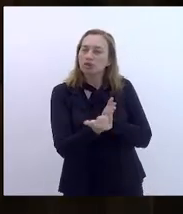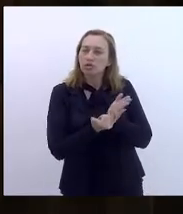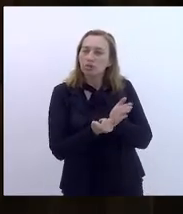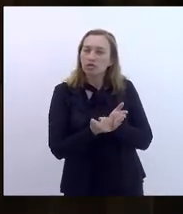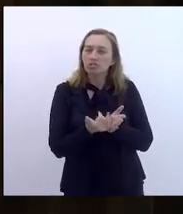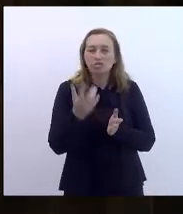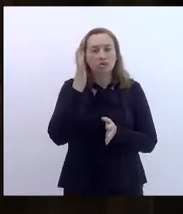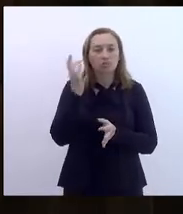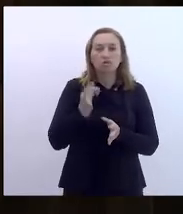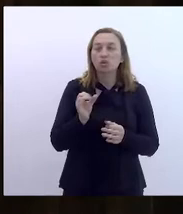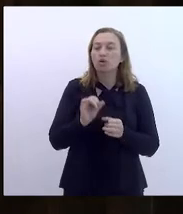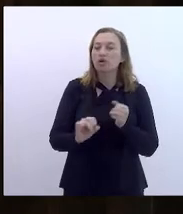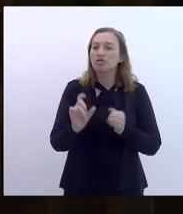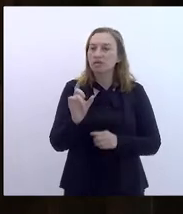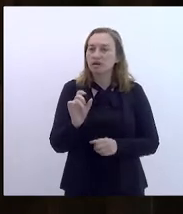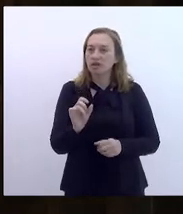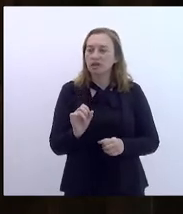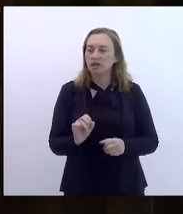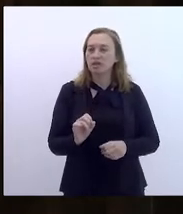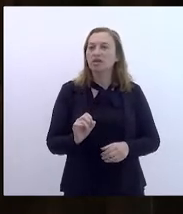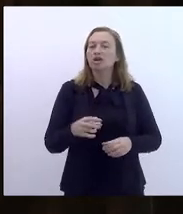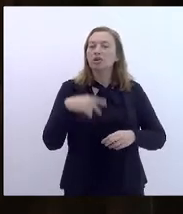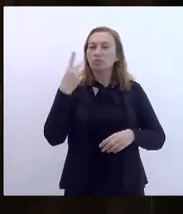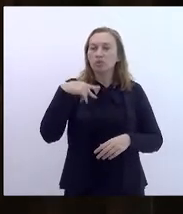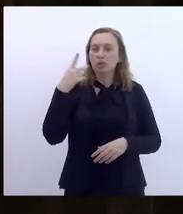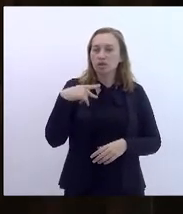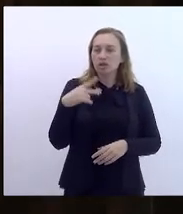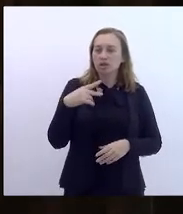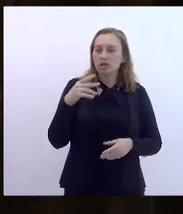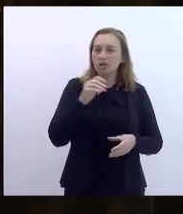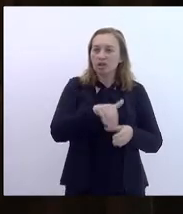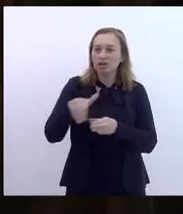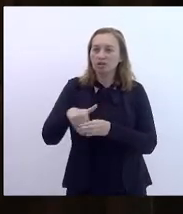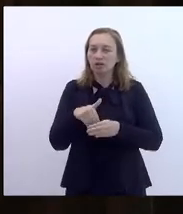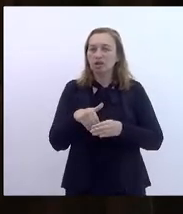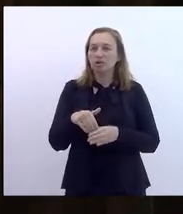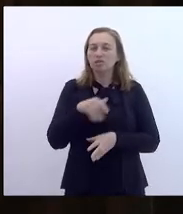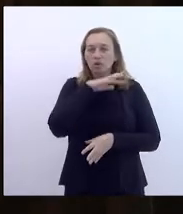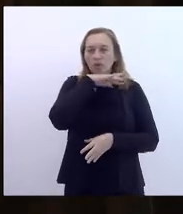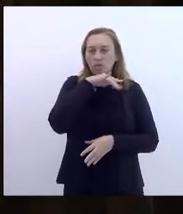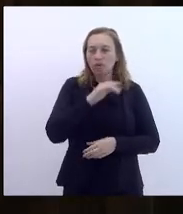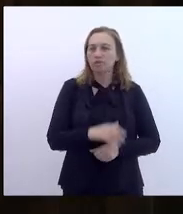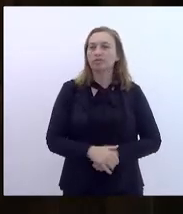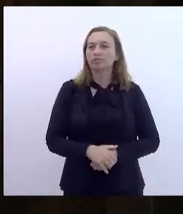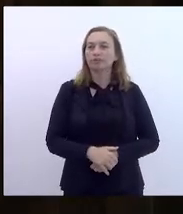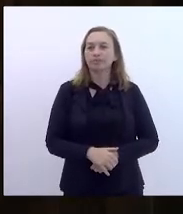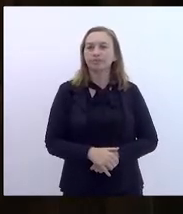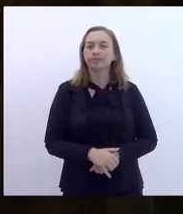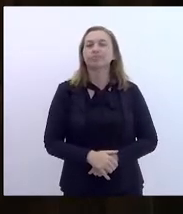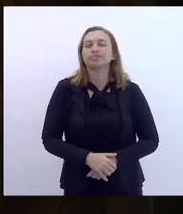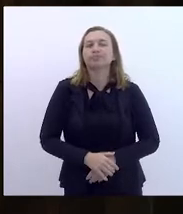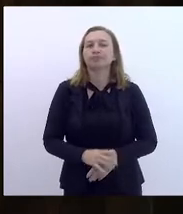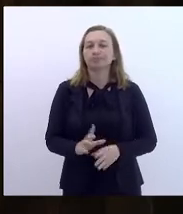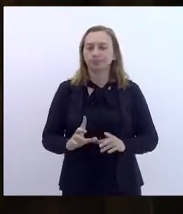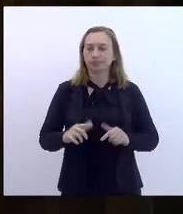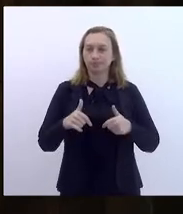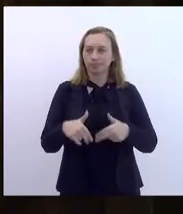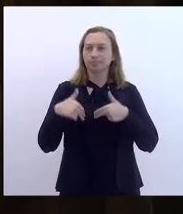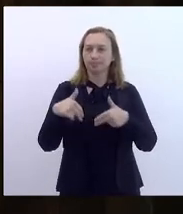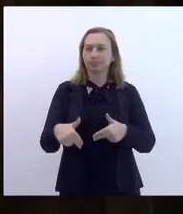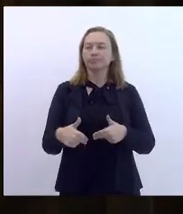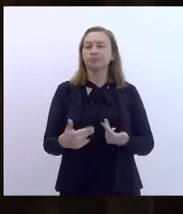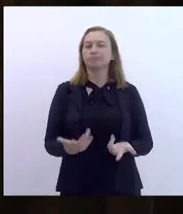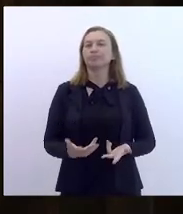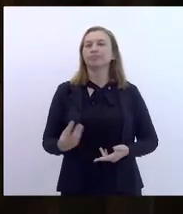o quê E principalmente político-eleitoral de baixo nível acho que é isso deixou o recado que sejamos ativos na luta